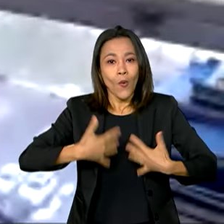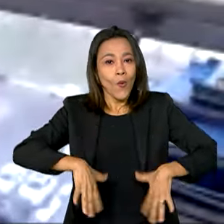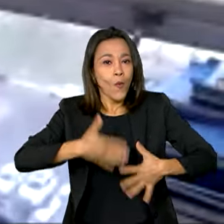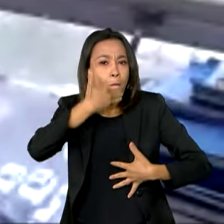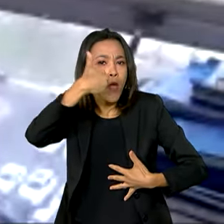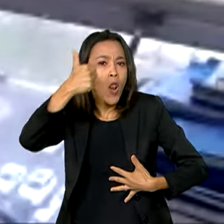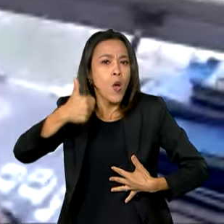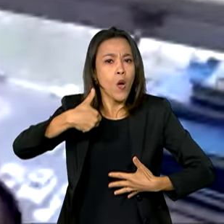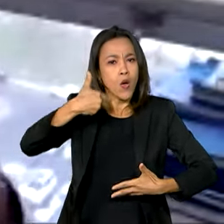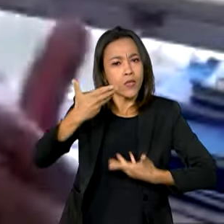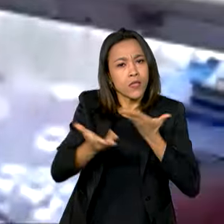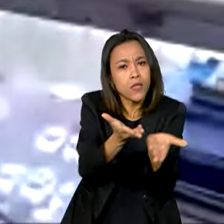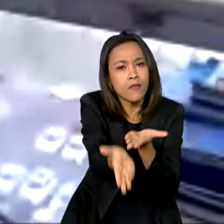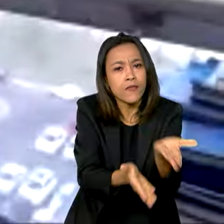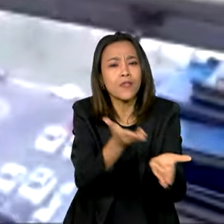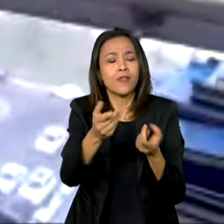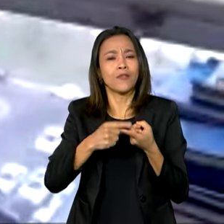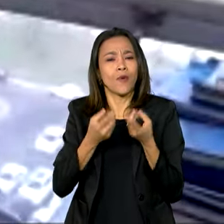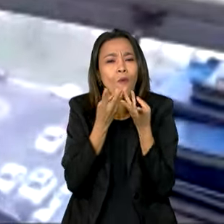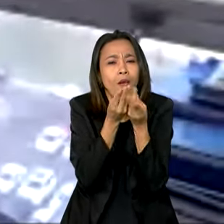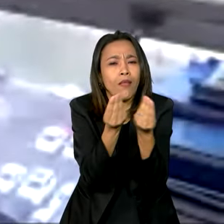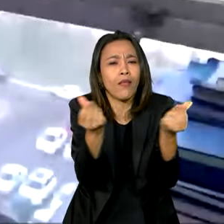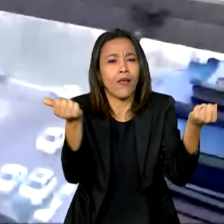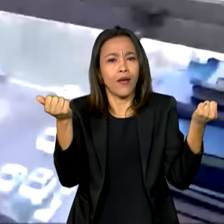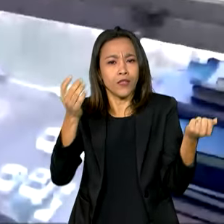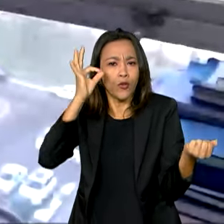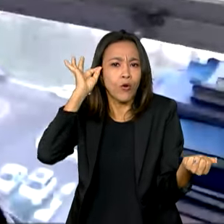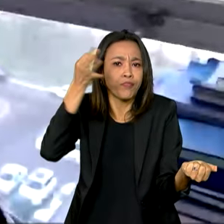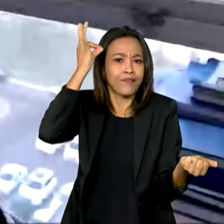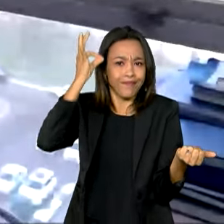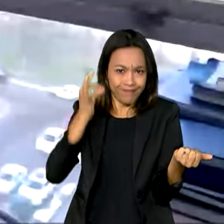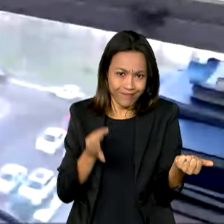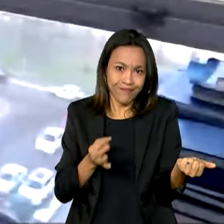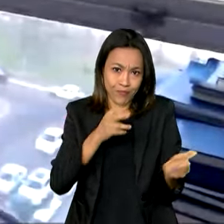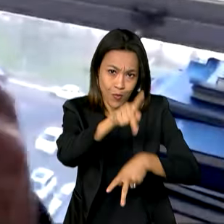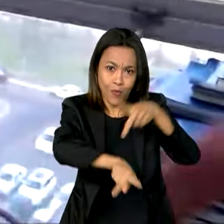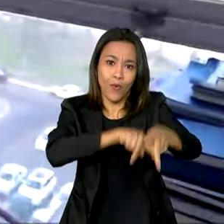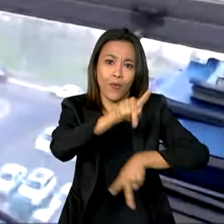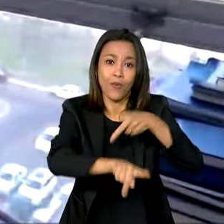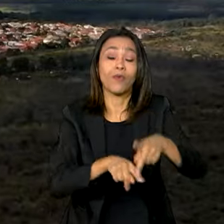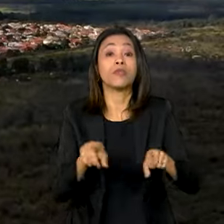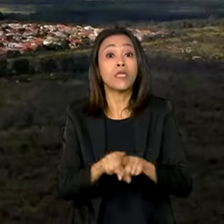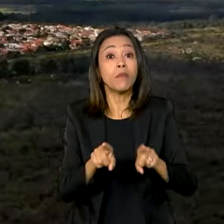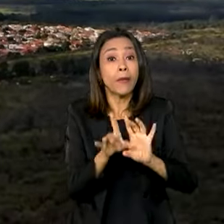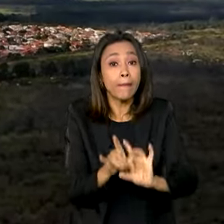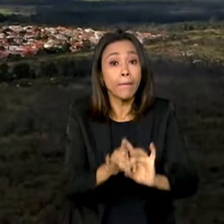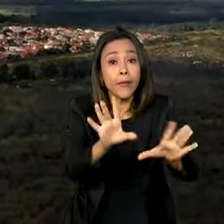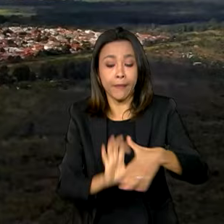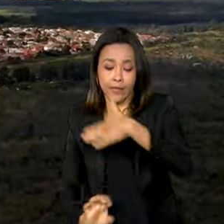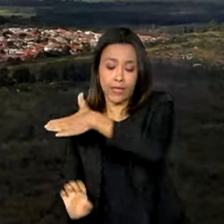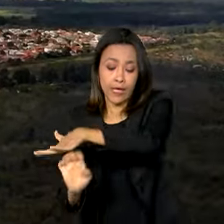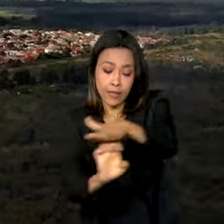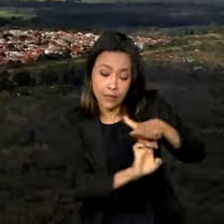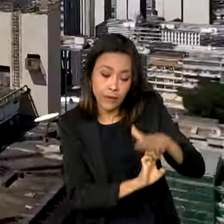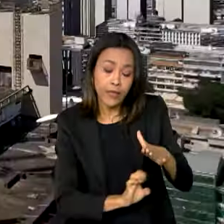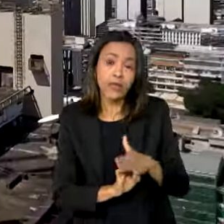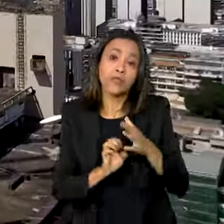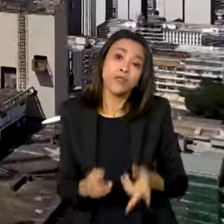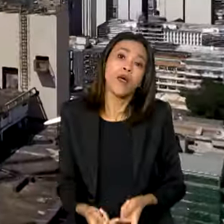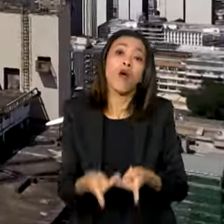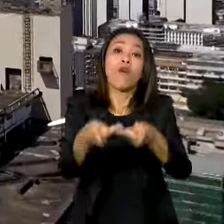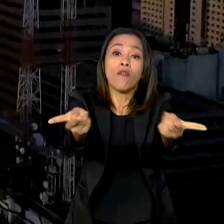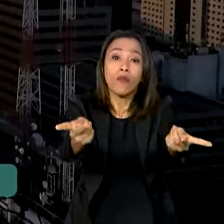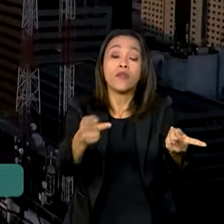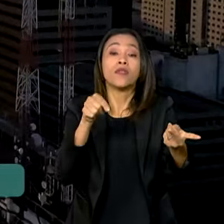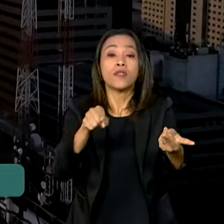de qualidade, melhoria da velocidade para a população, vai permitir que as empresas forneçam